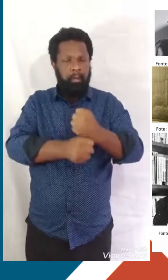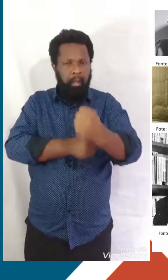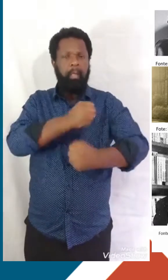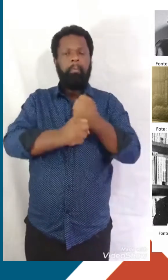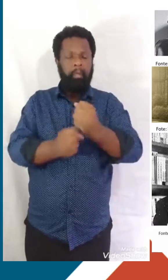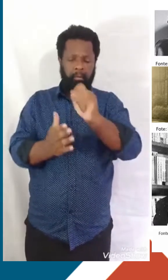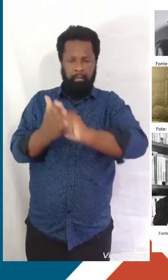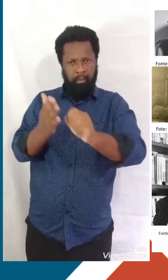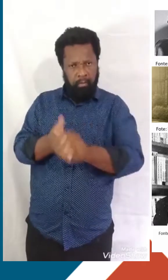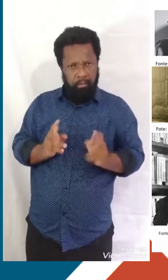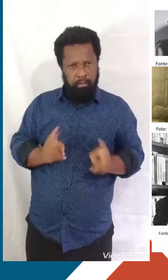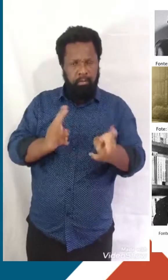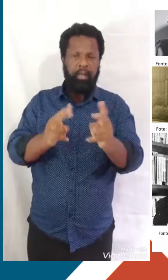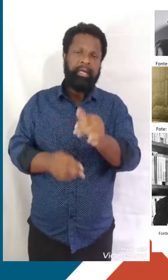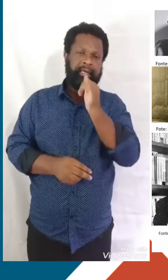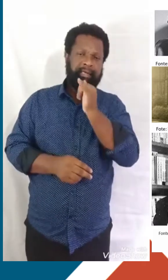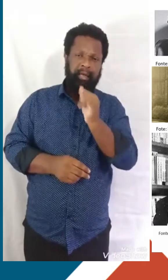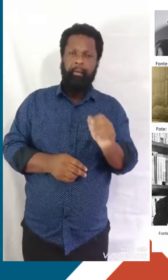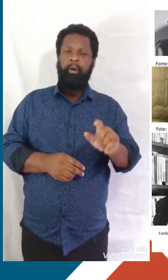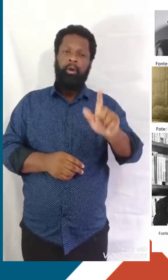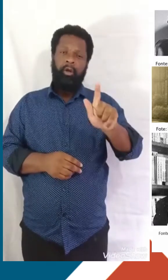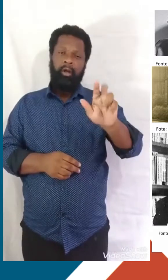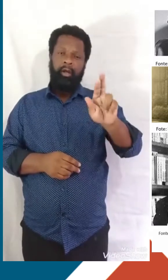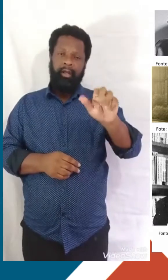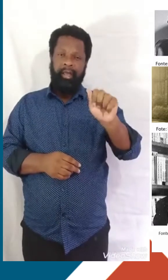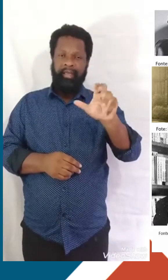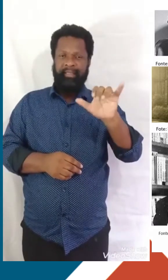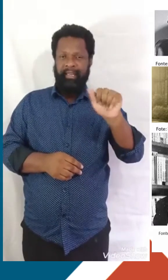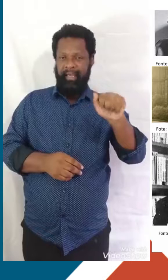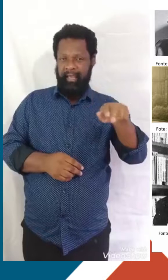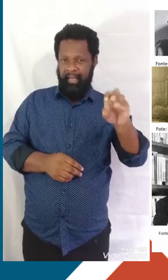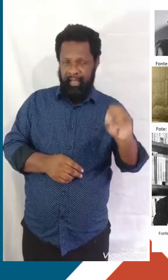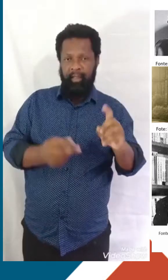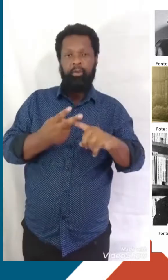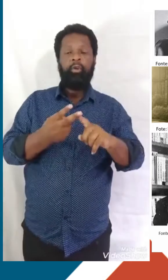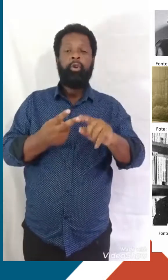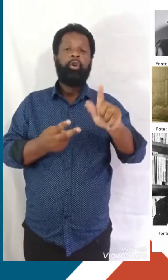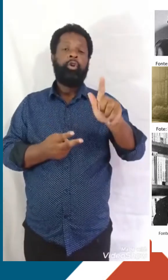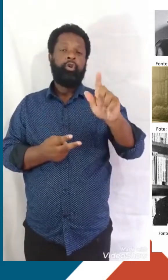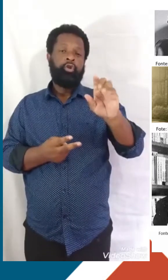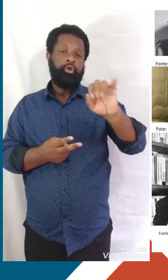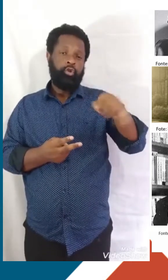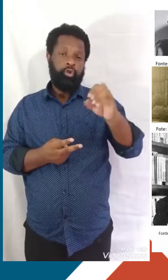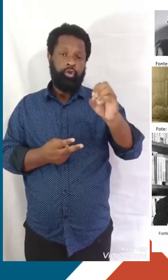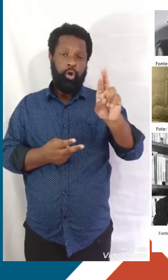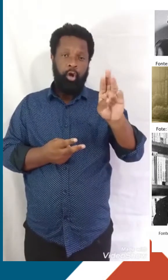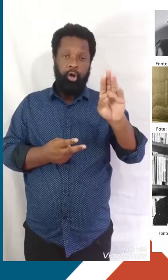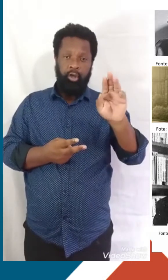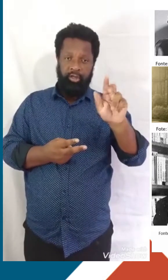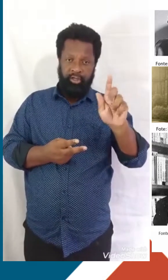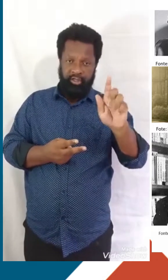50 e 60, como Graciliano Ramos, Jorge Amado, Érico Veríssimo, Clarice Lispector e Guimarães